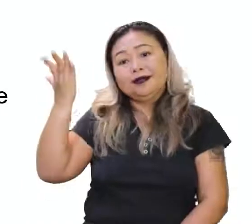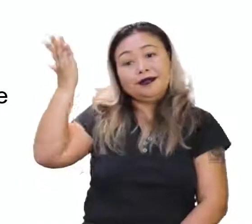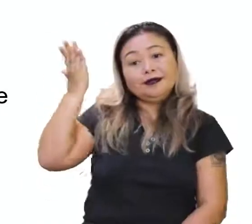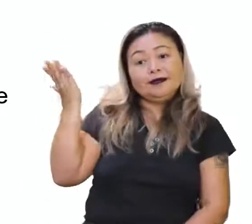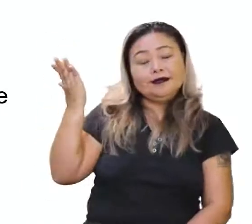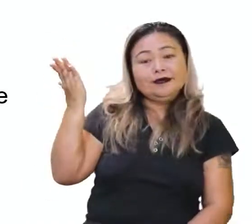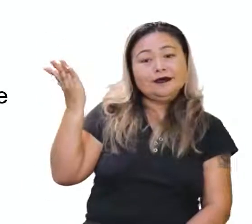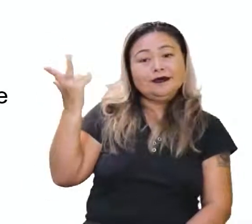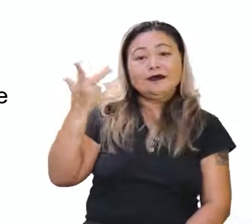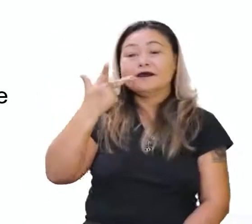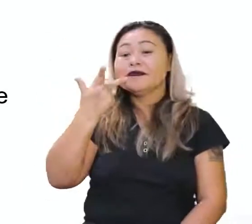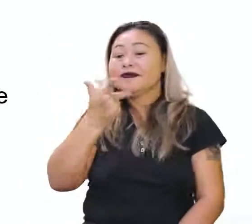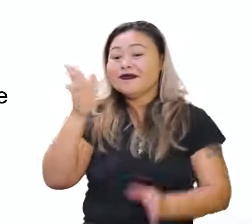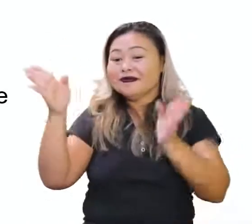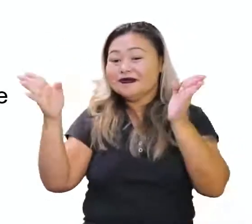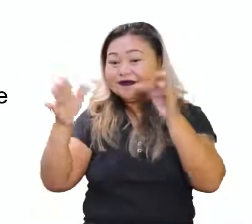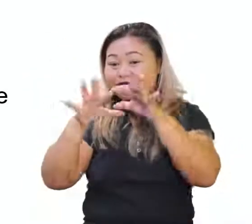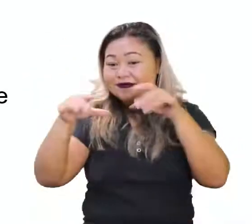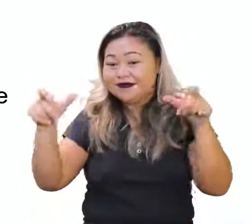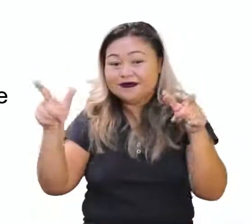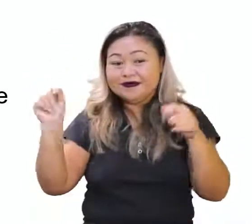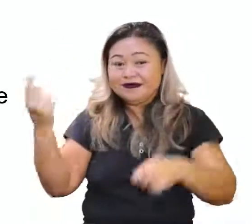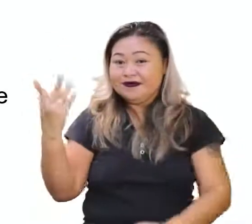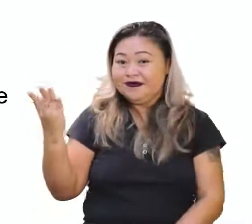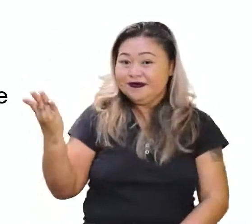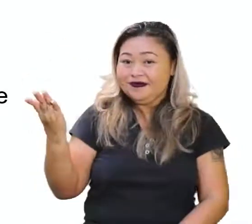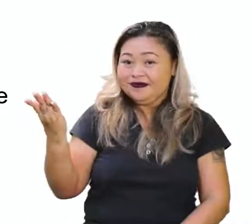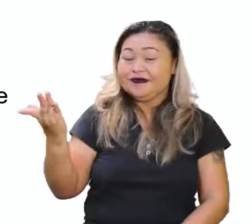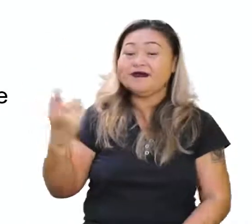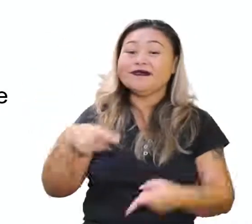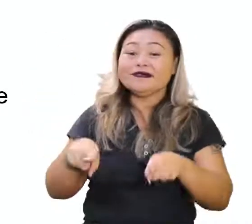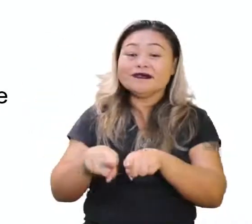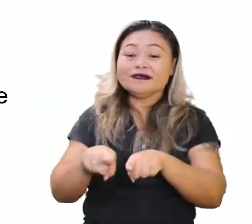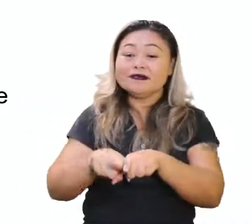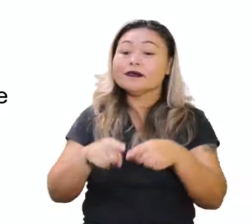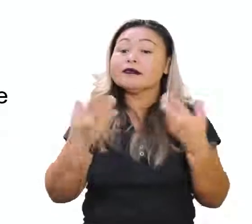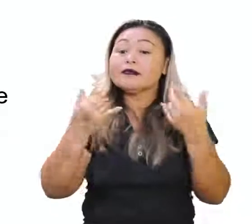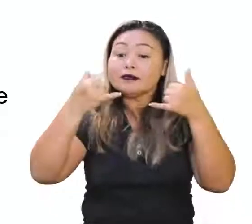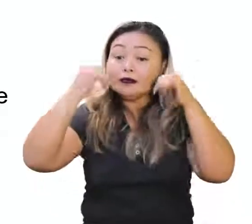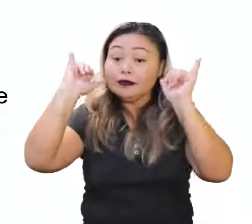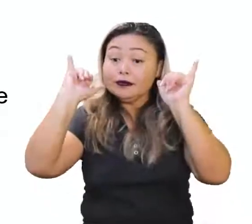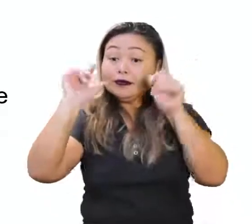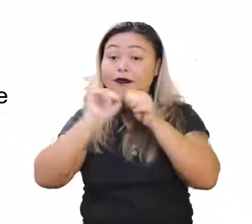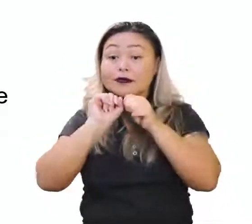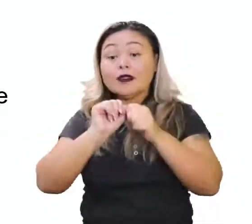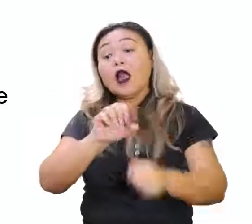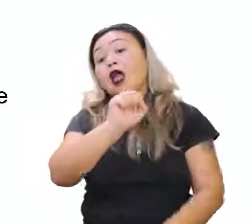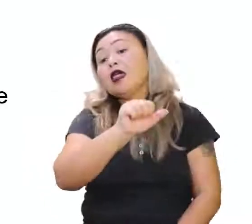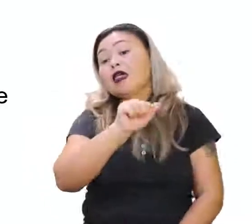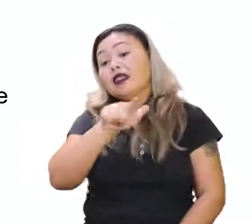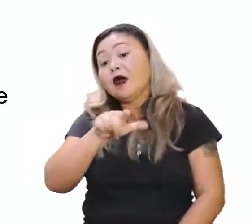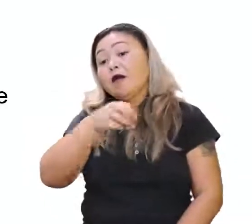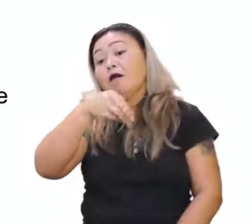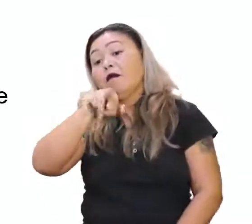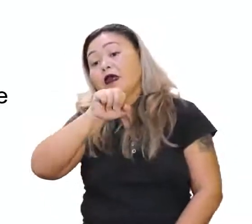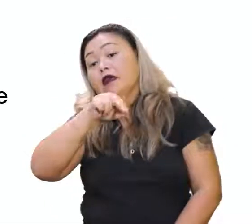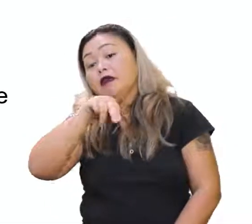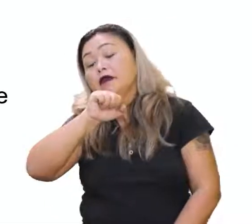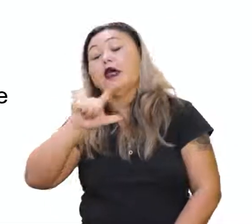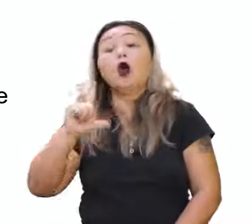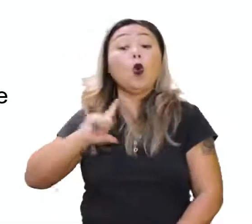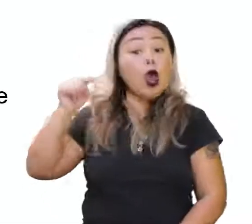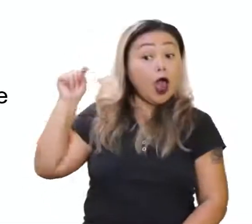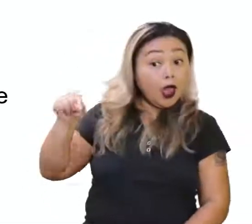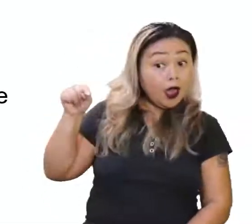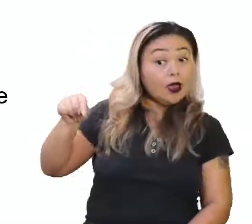Olha aí, ó, falando como é muito semelhante, também bovino precisa de sal mineral. Nós também